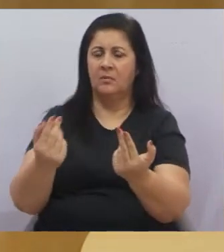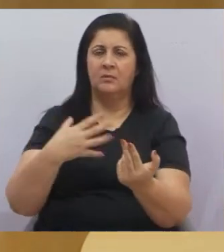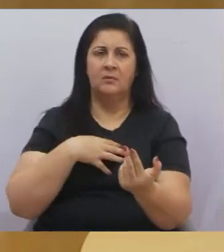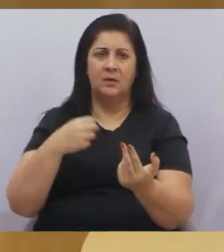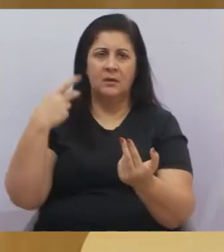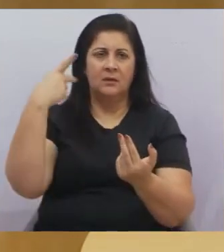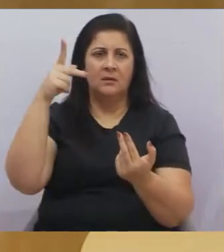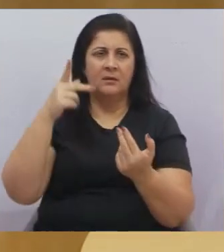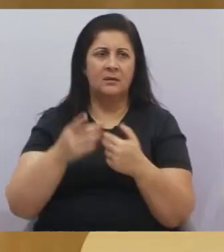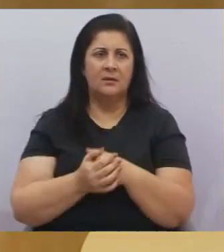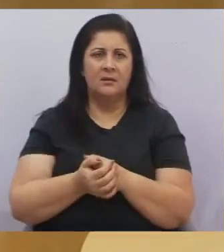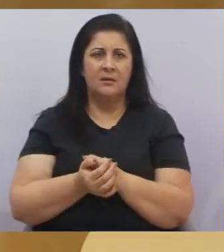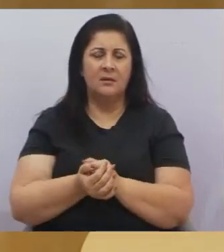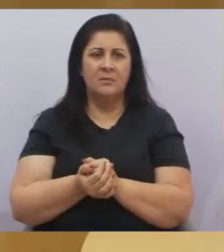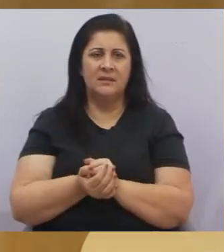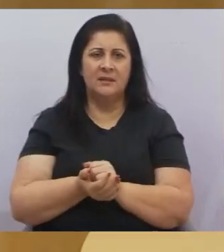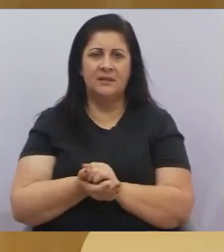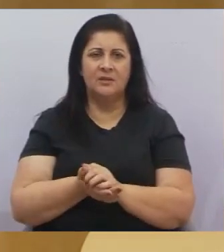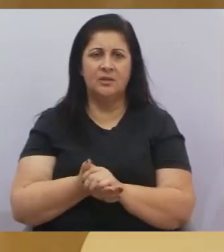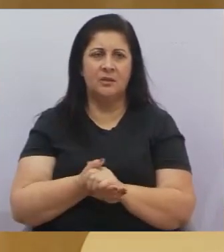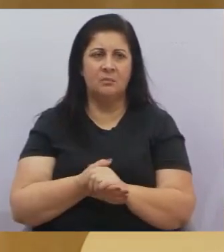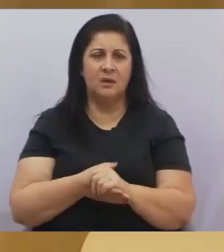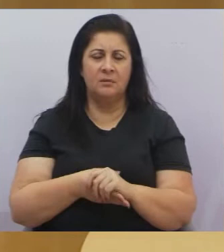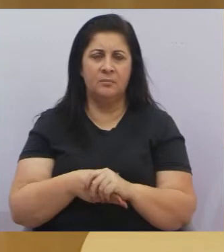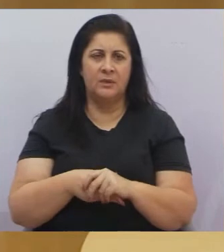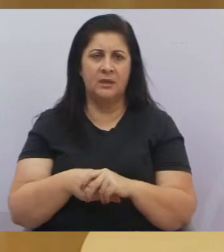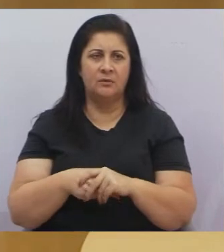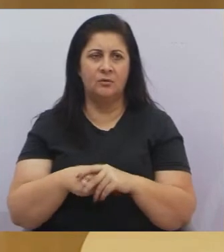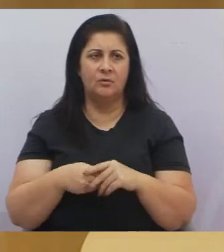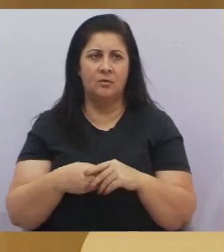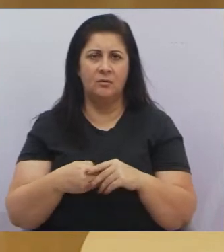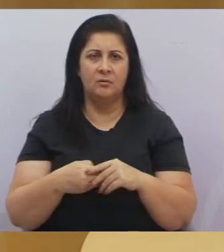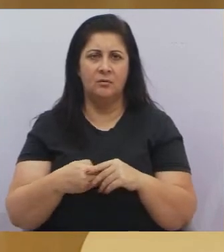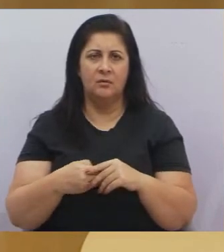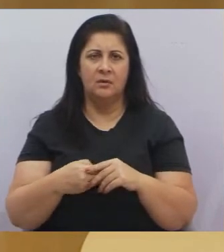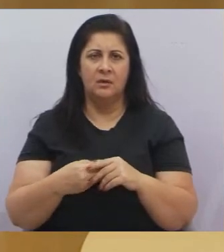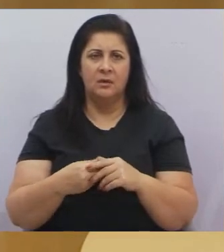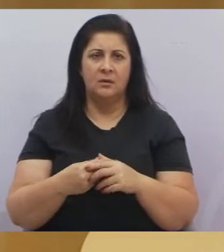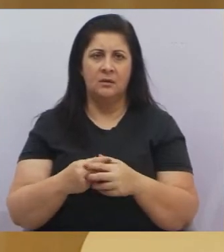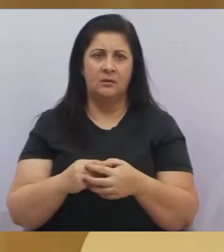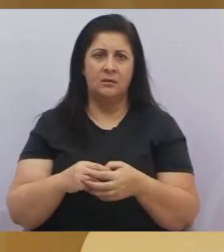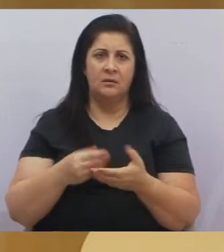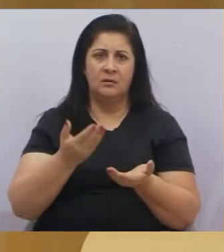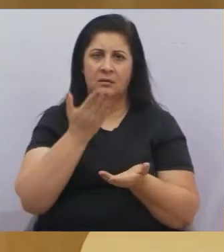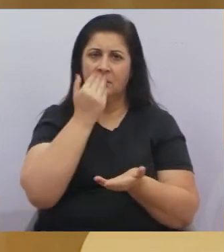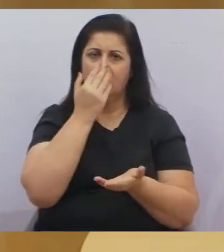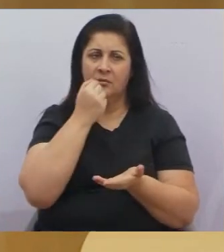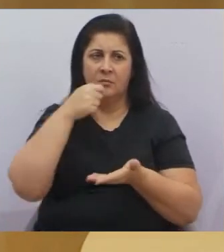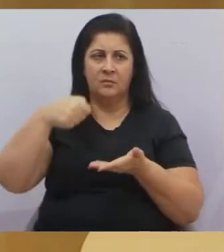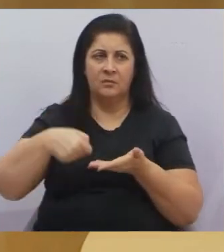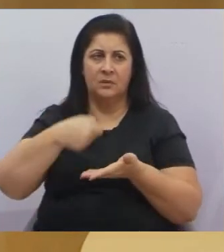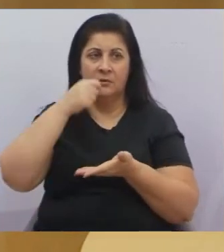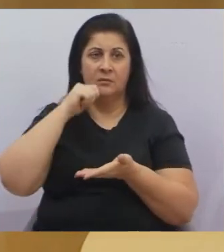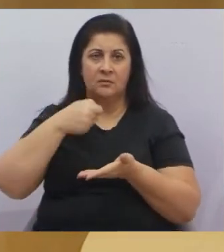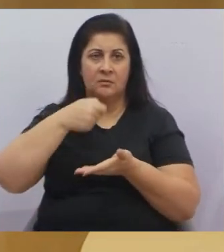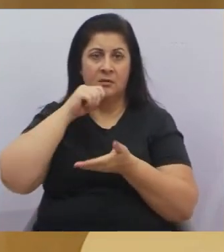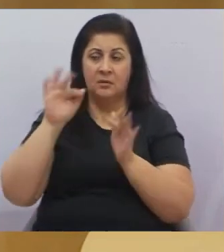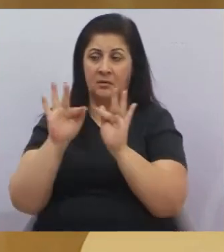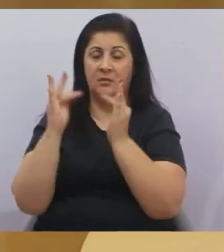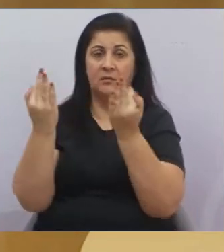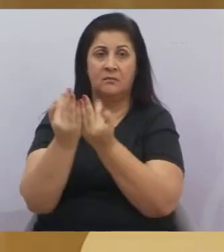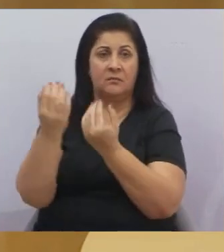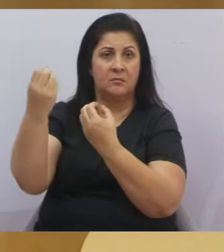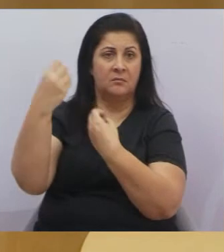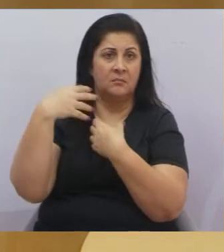de dizer que quando cheguei, vereadores, naquela casa, eu comia de colher. E foi a família que me